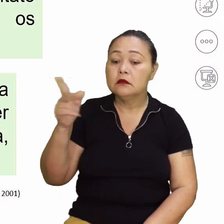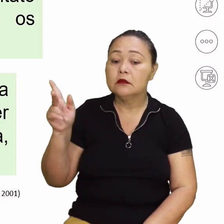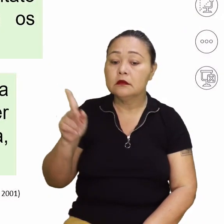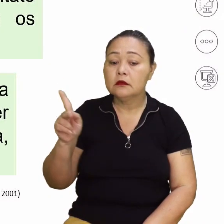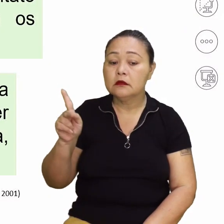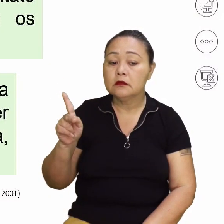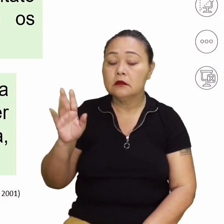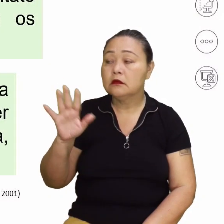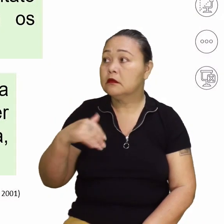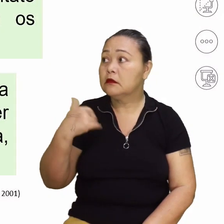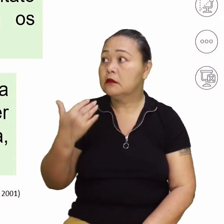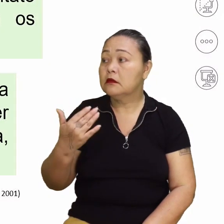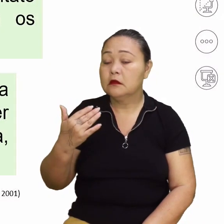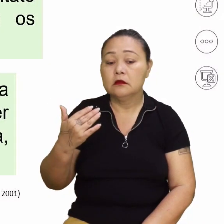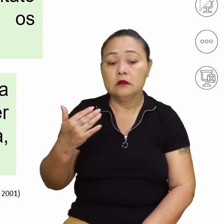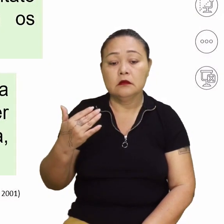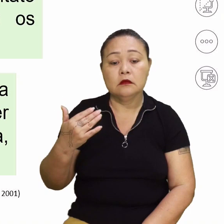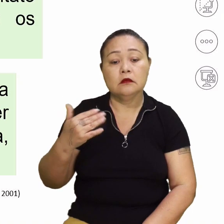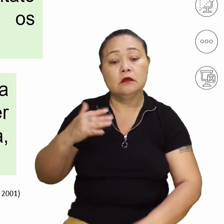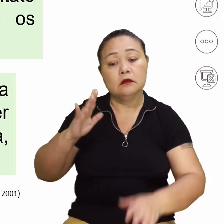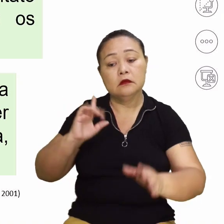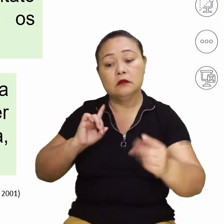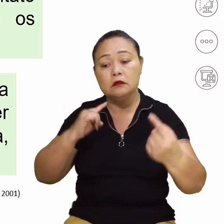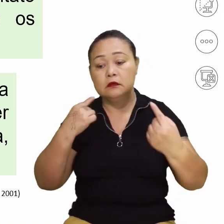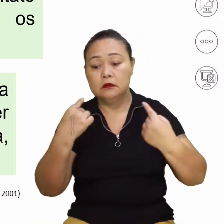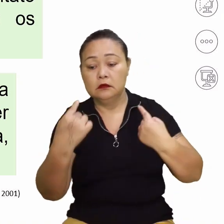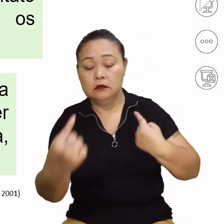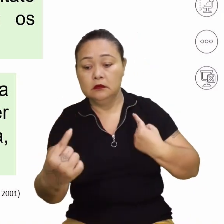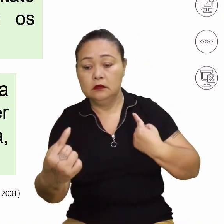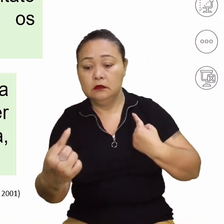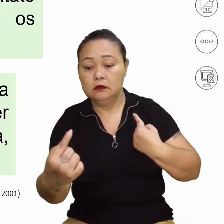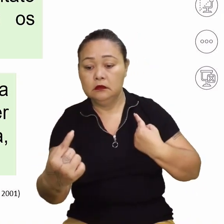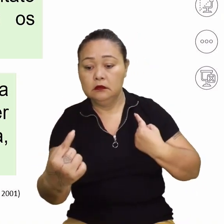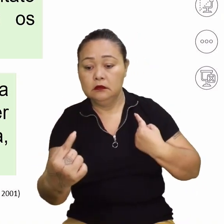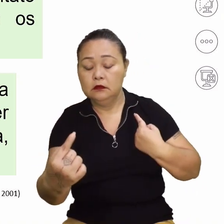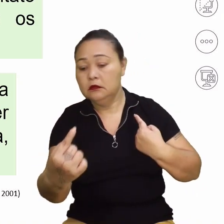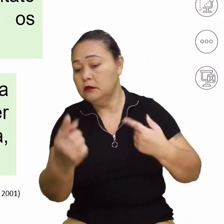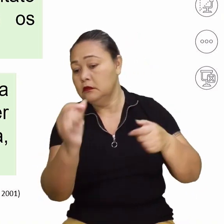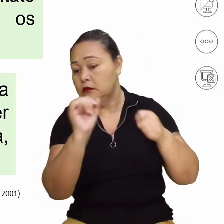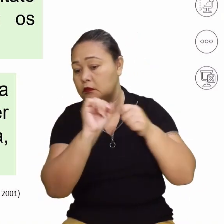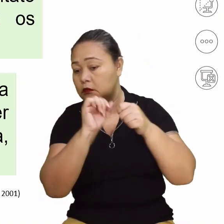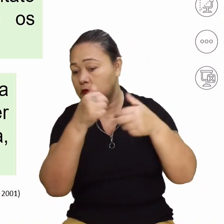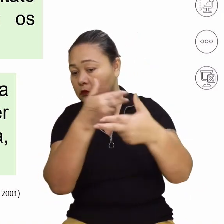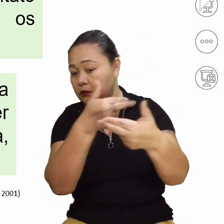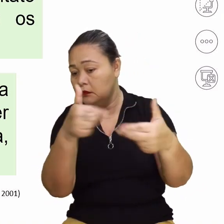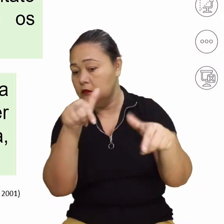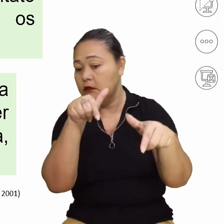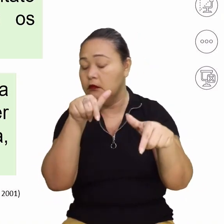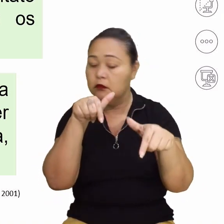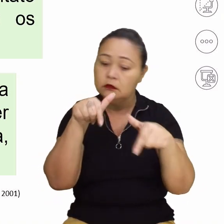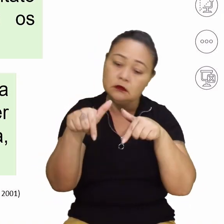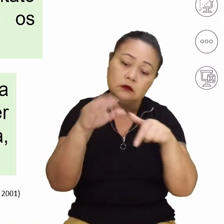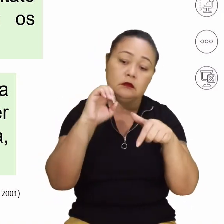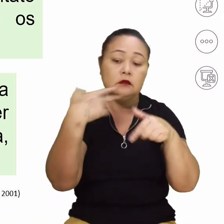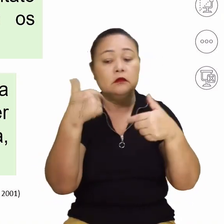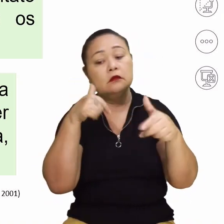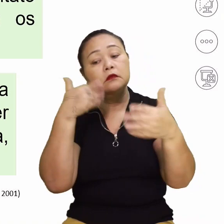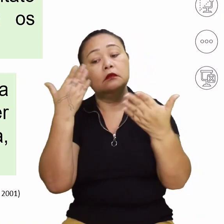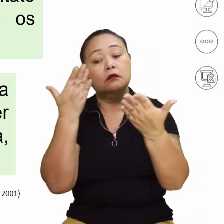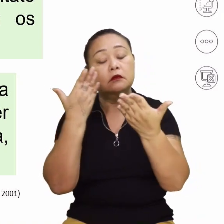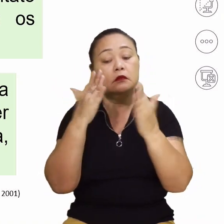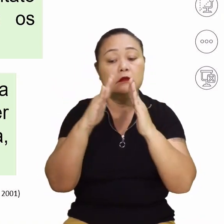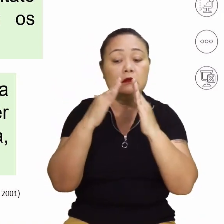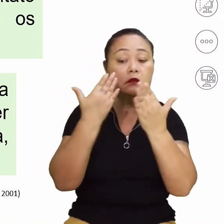Professor Então quer dizer que o intermitente é quando ele vai faz ou trabalha ou estuda precisa de